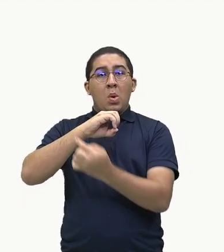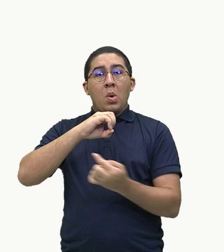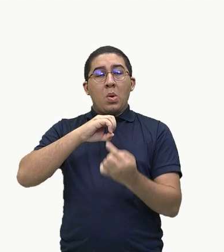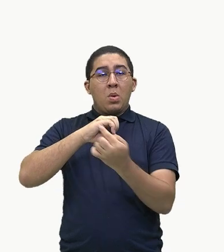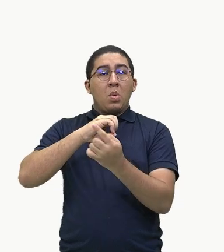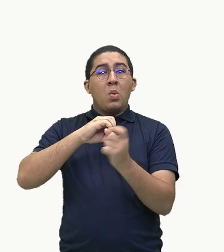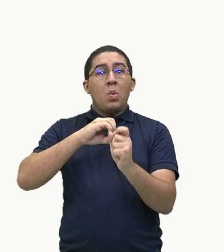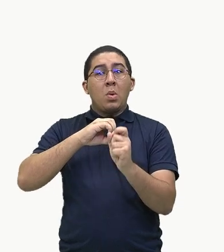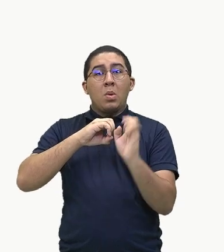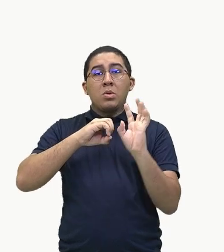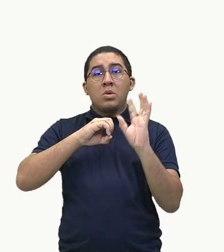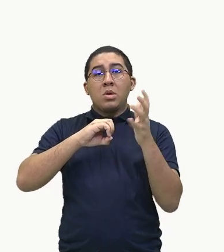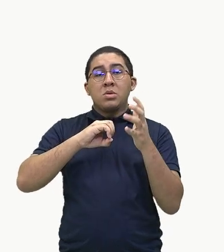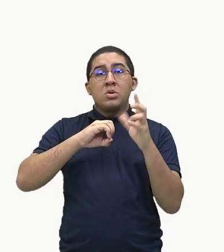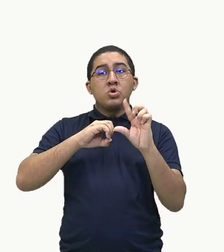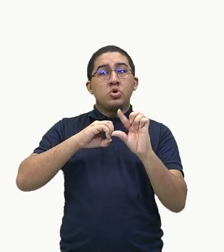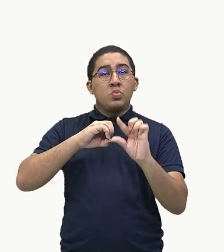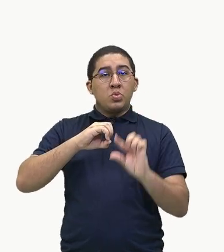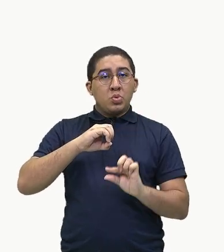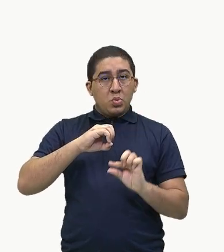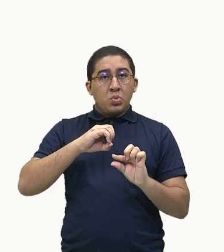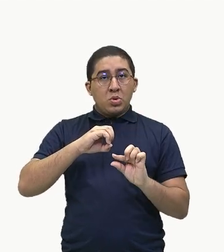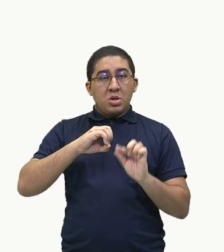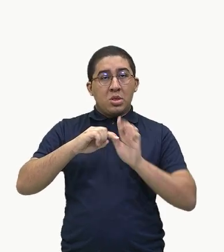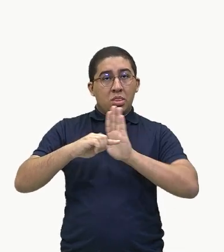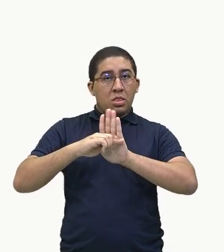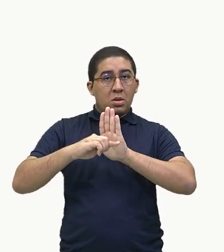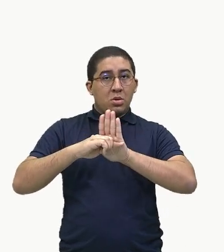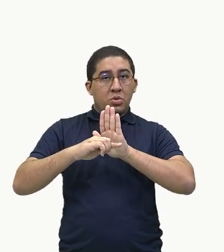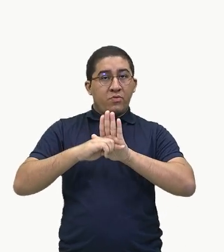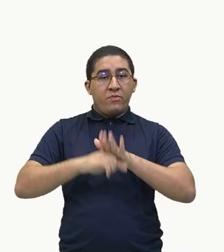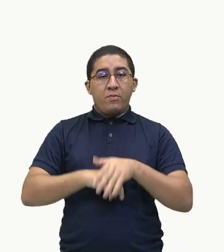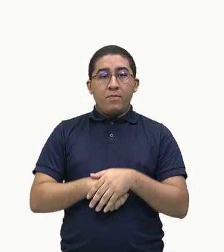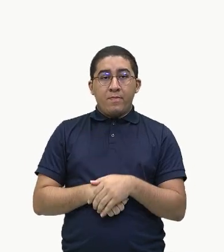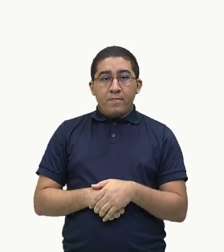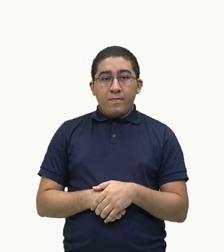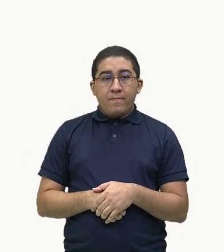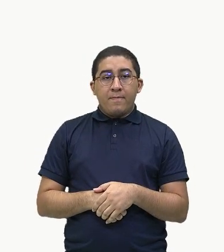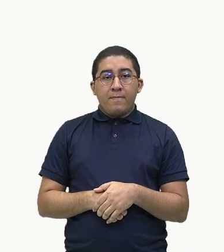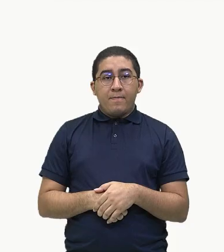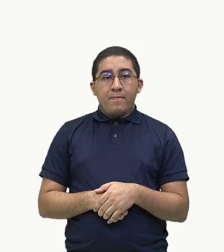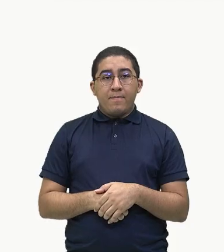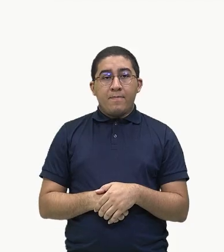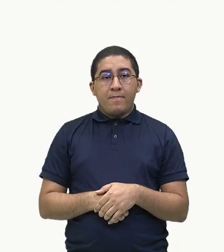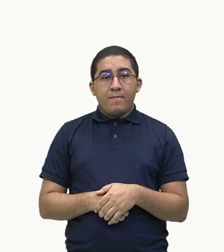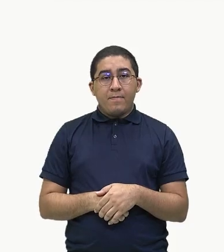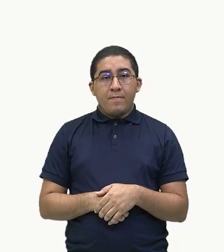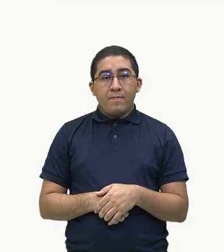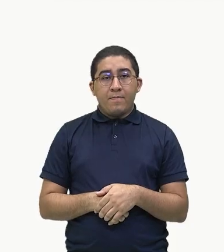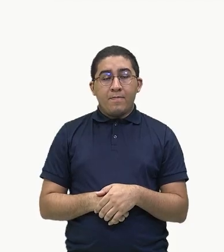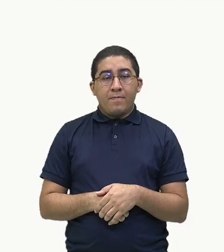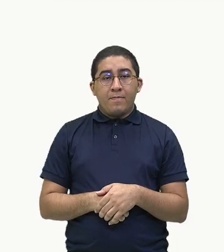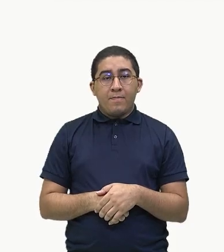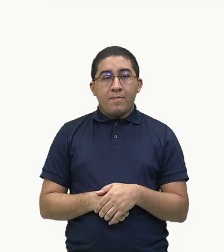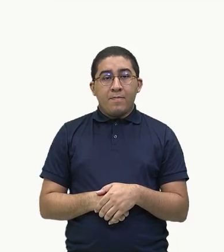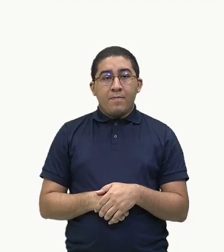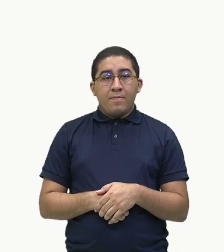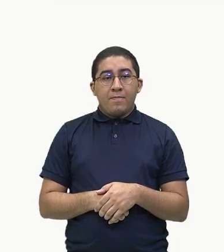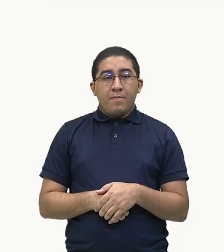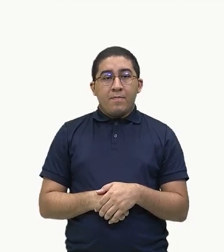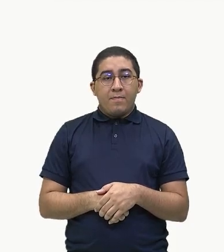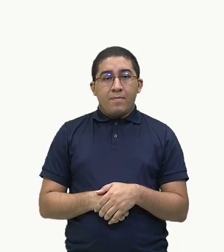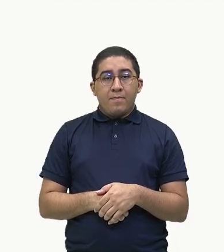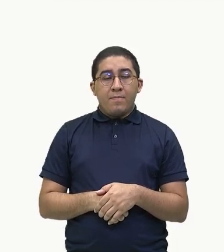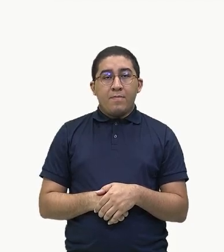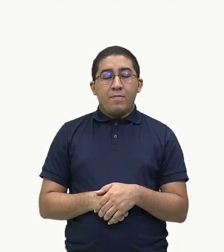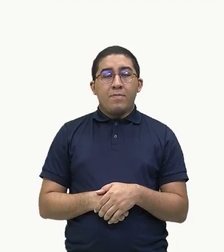vão diminuindo. Então, nós temos aí valores, né, indicando a leste mais 1,